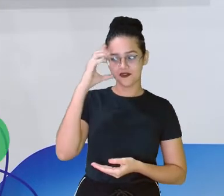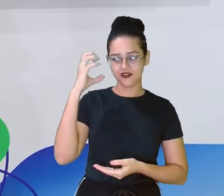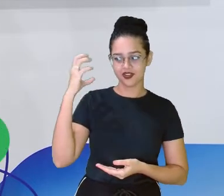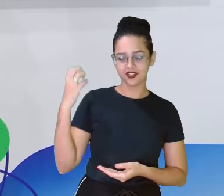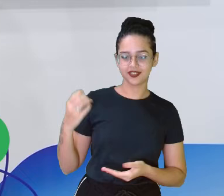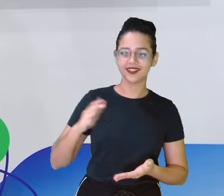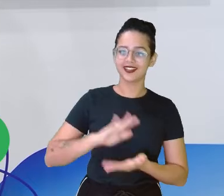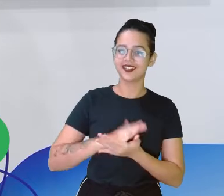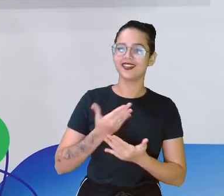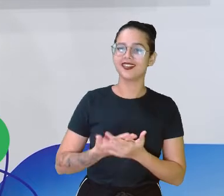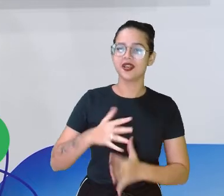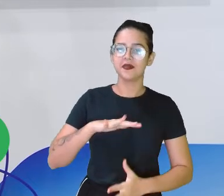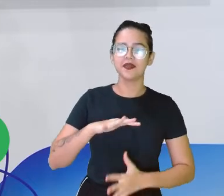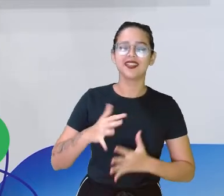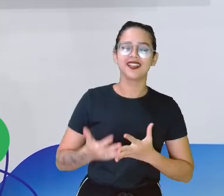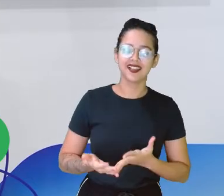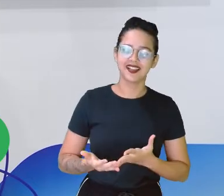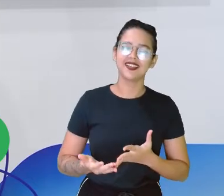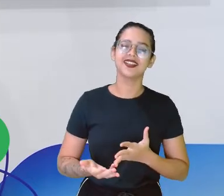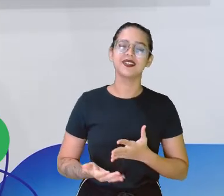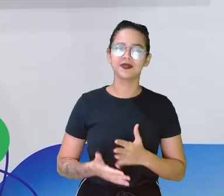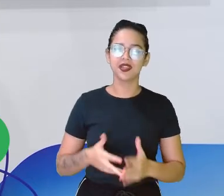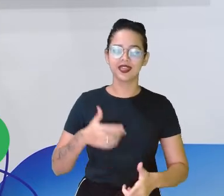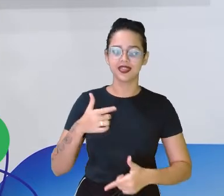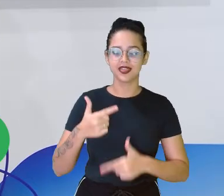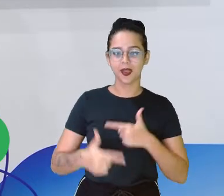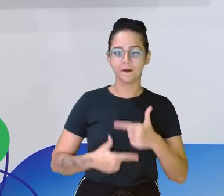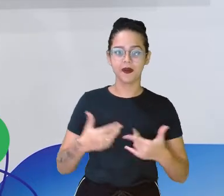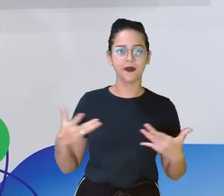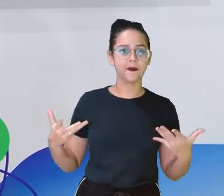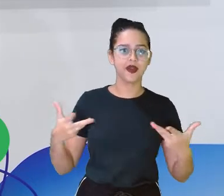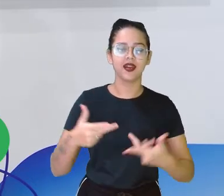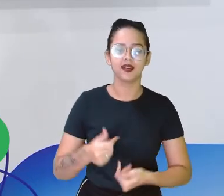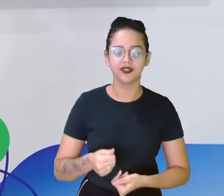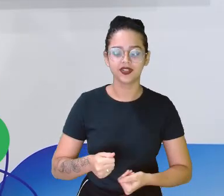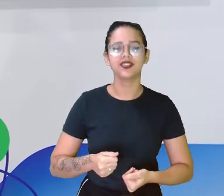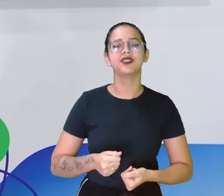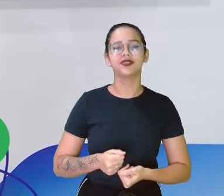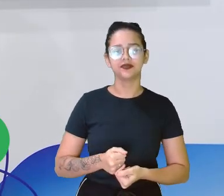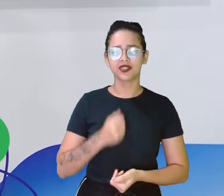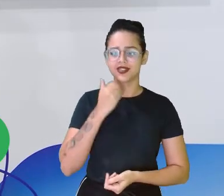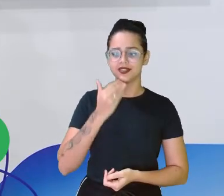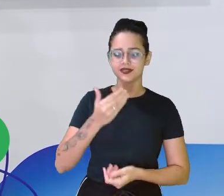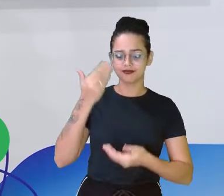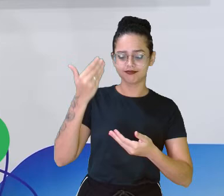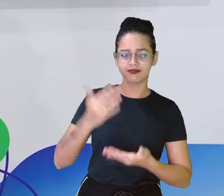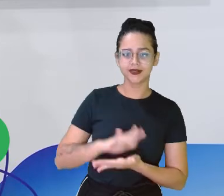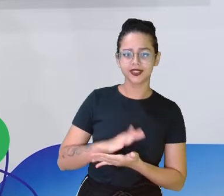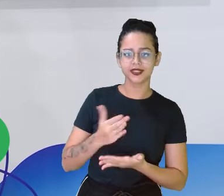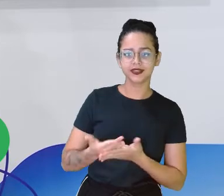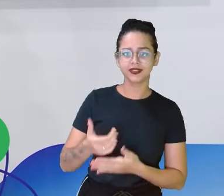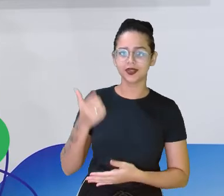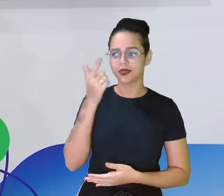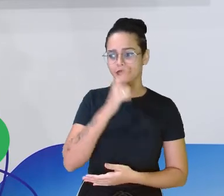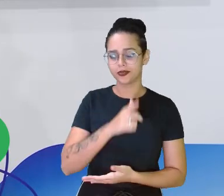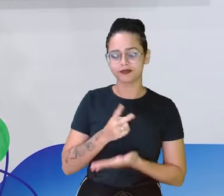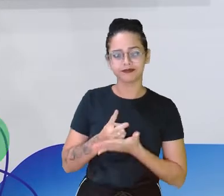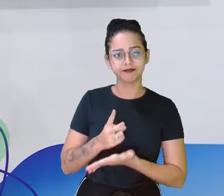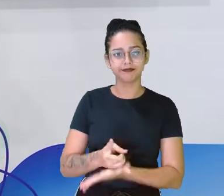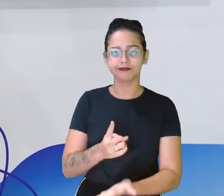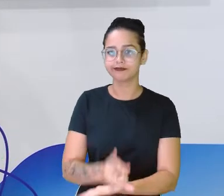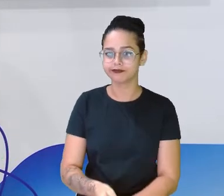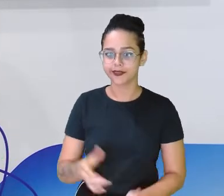grande intérprete de Libras, né, esse trabalho tão maravilhoso, que sem ele a gente não vai para frente, né?